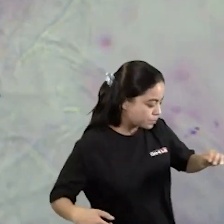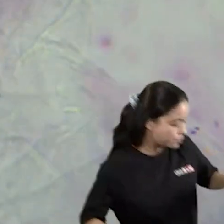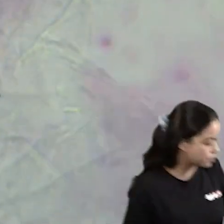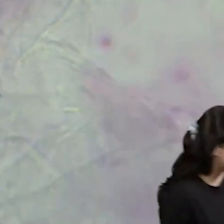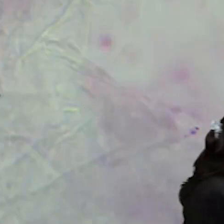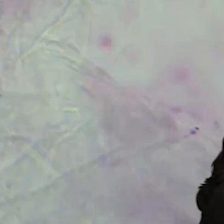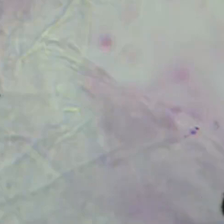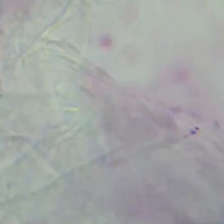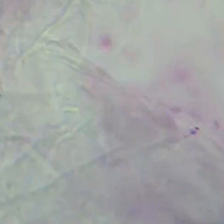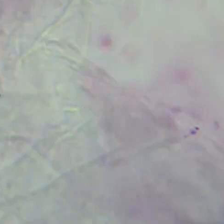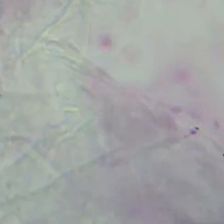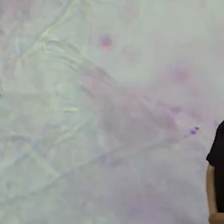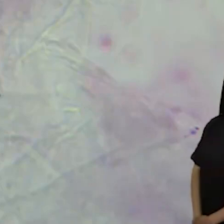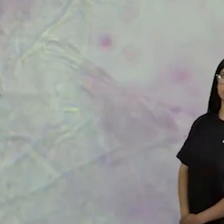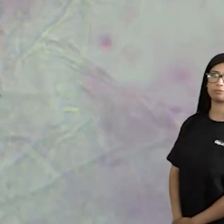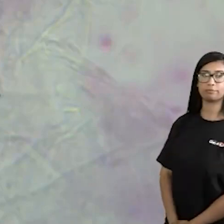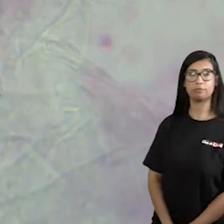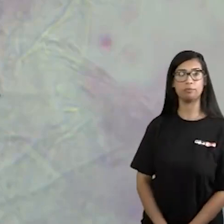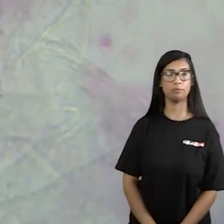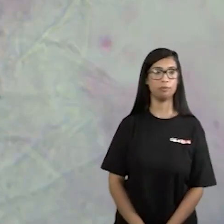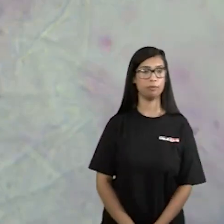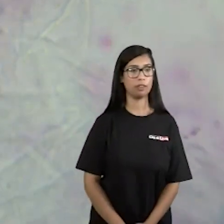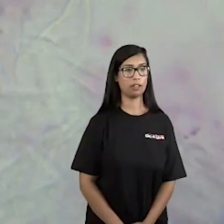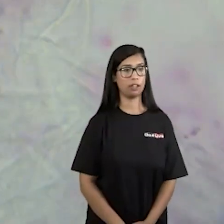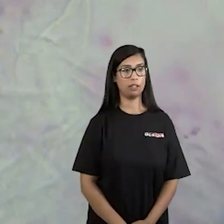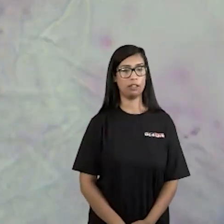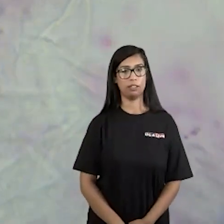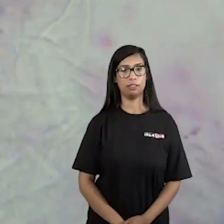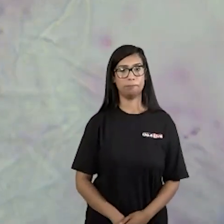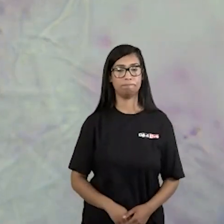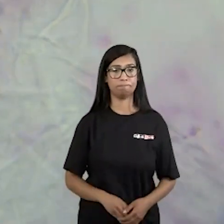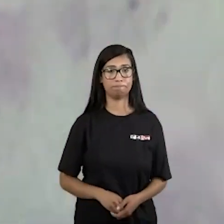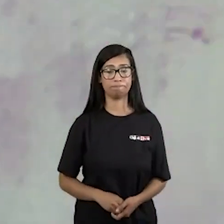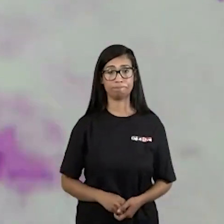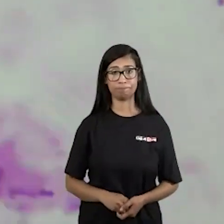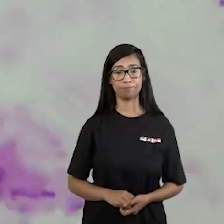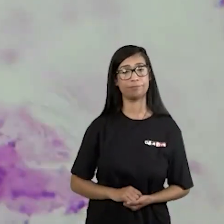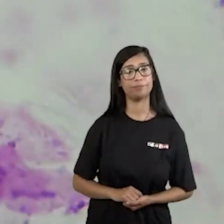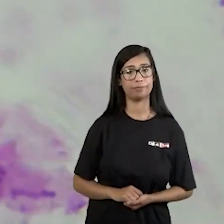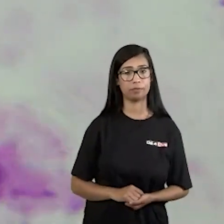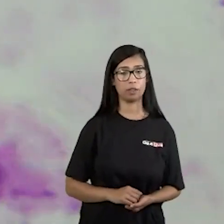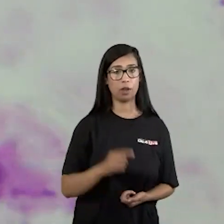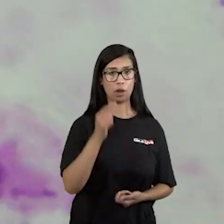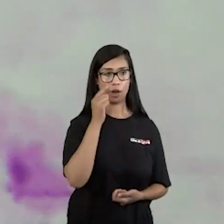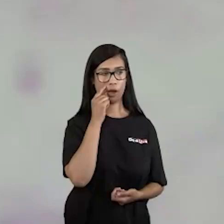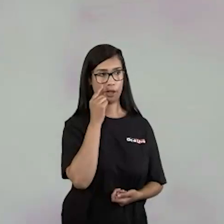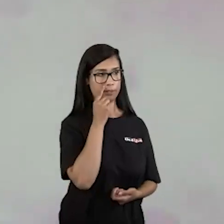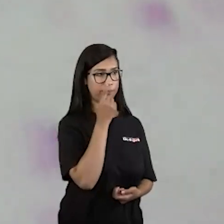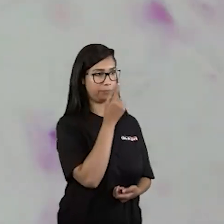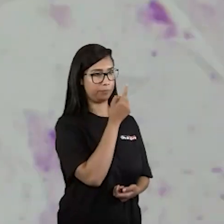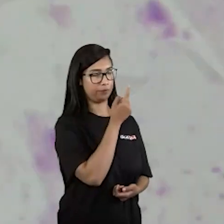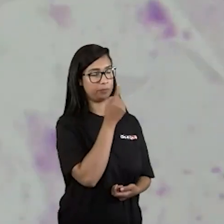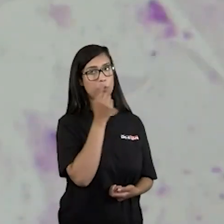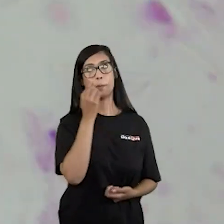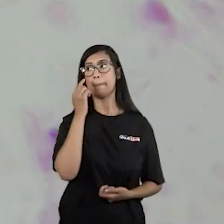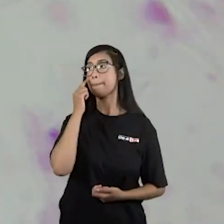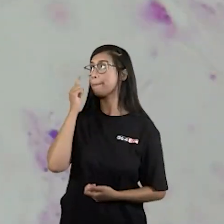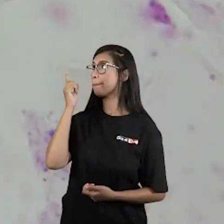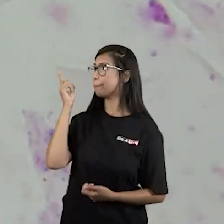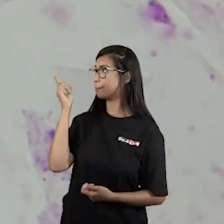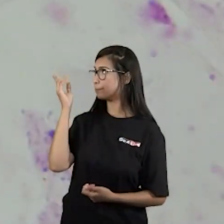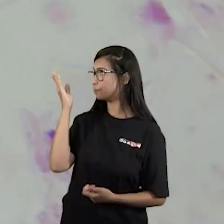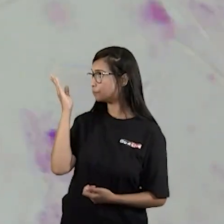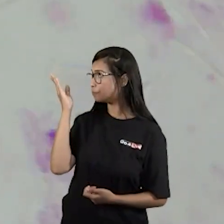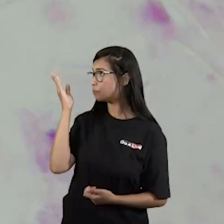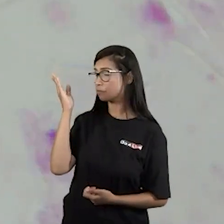E aí, ó, aqui tem cocos também. Eu vou andar um pouco na amostra para ir para uma área menos densa, que